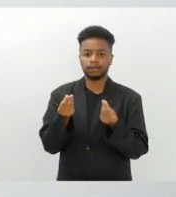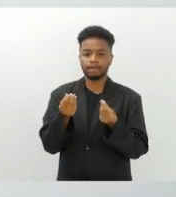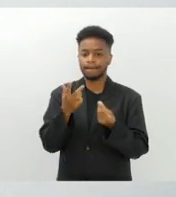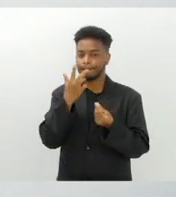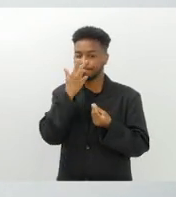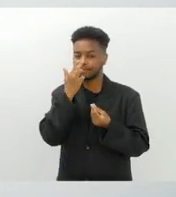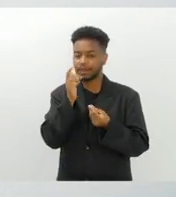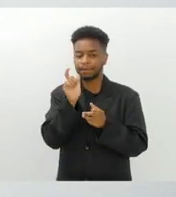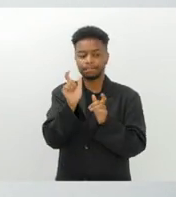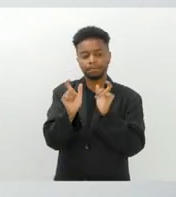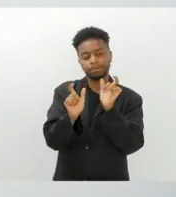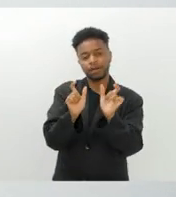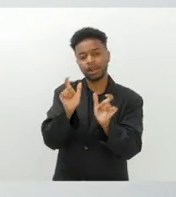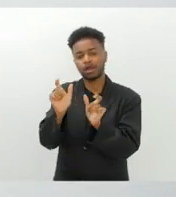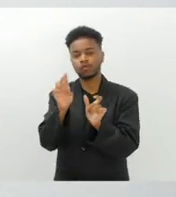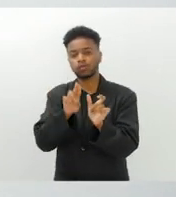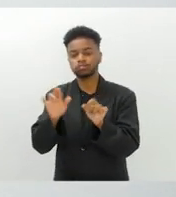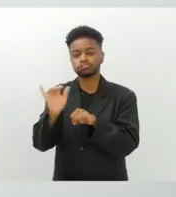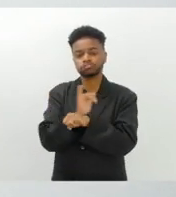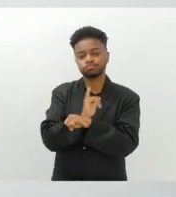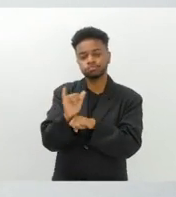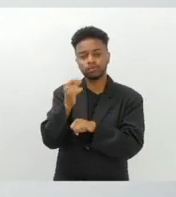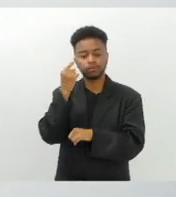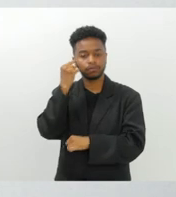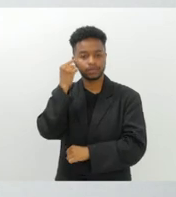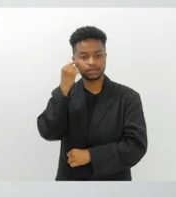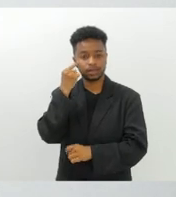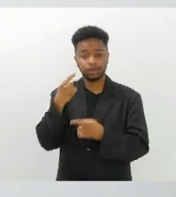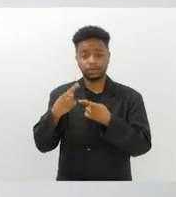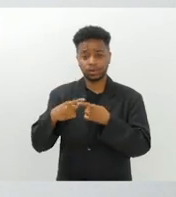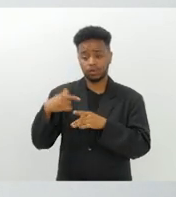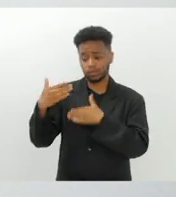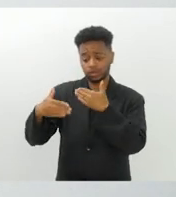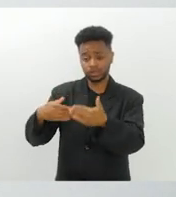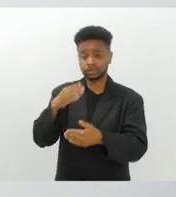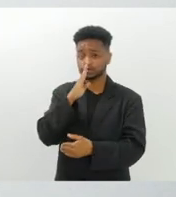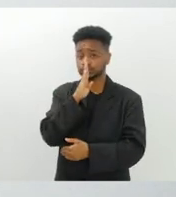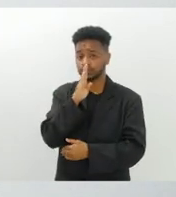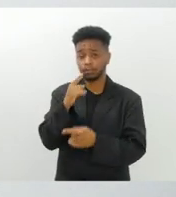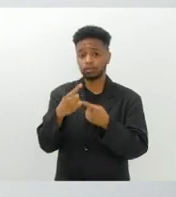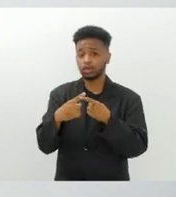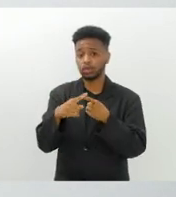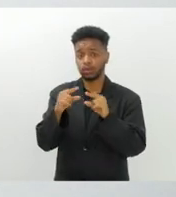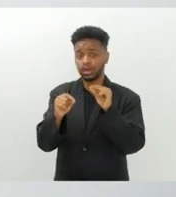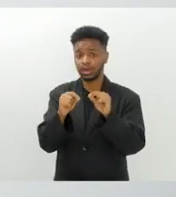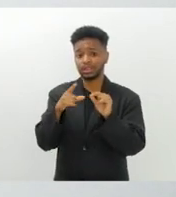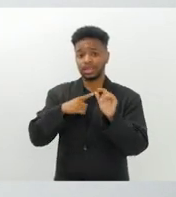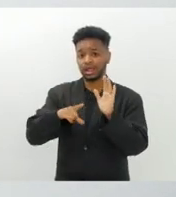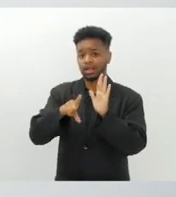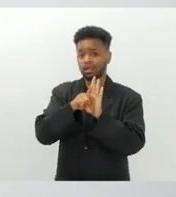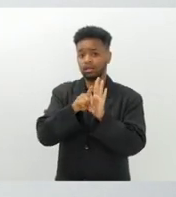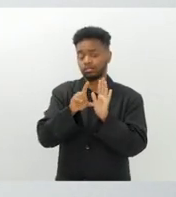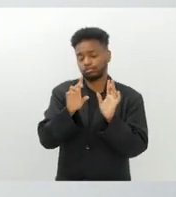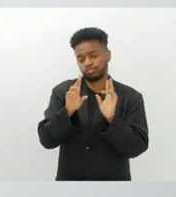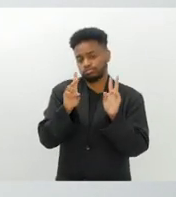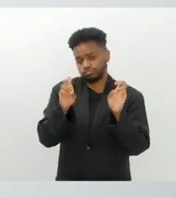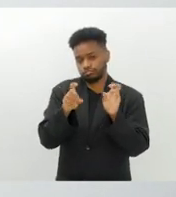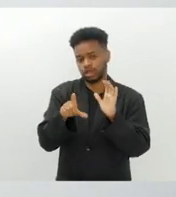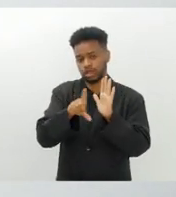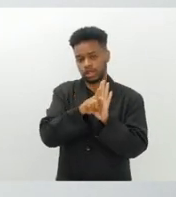de palavras pensar um processo silencioso, porque a gente está falando do processo da lei do silêncio como